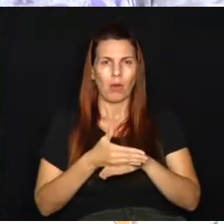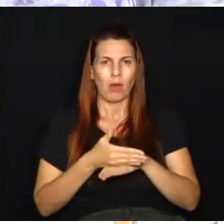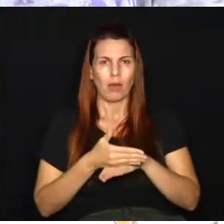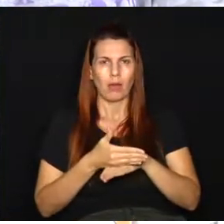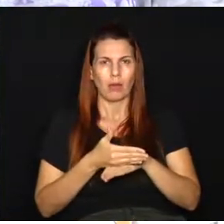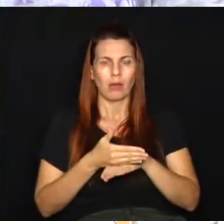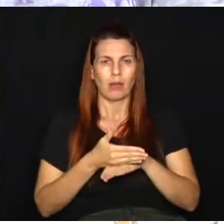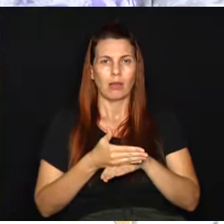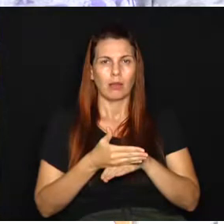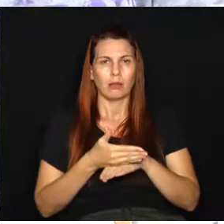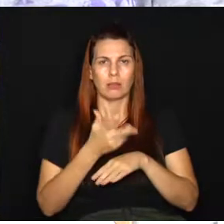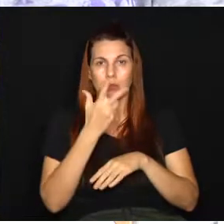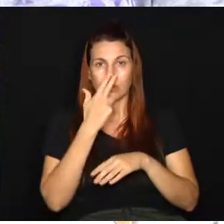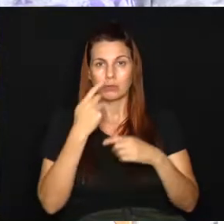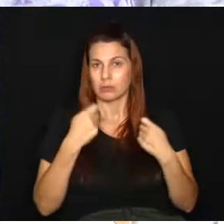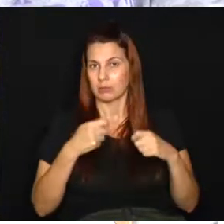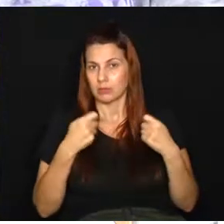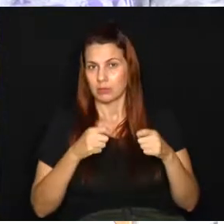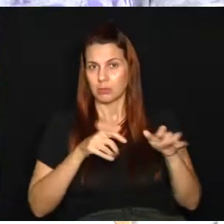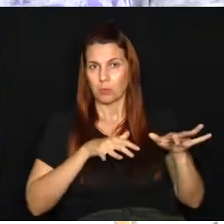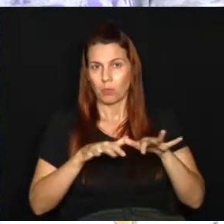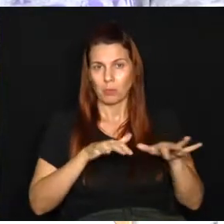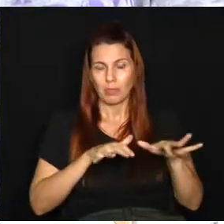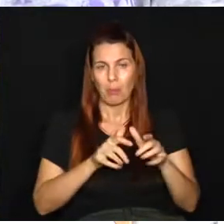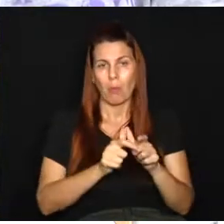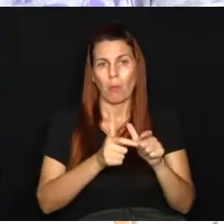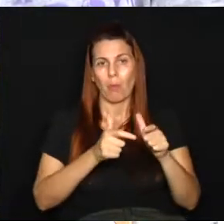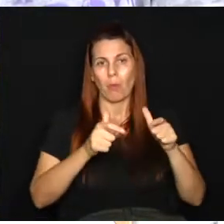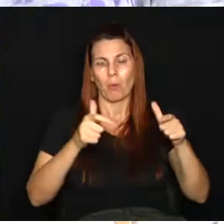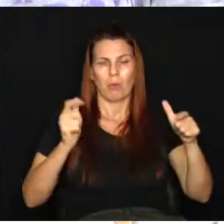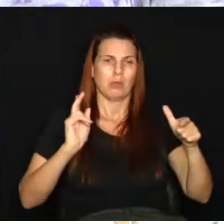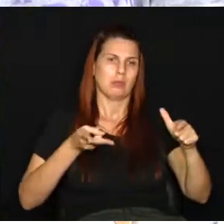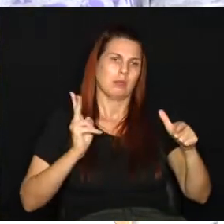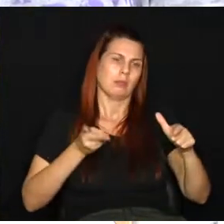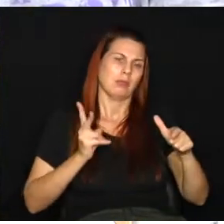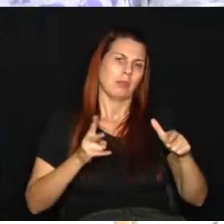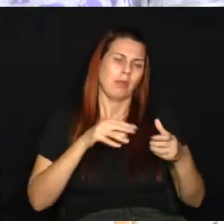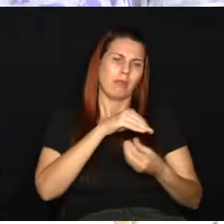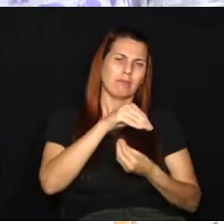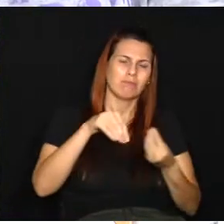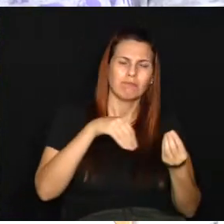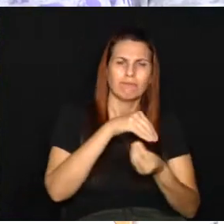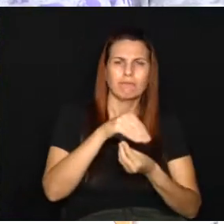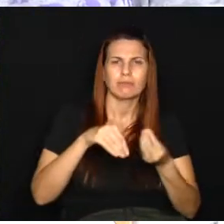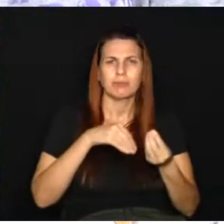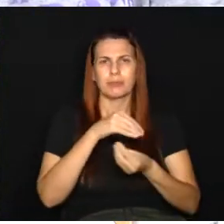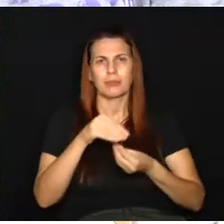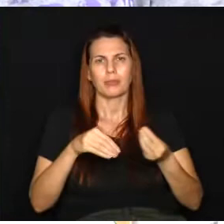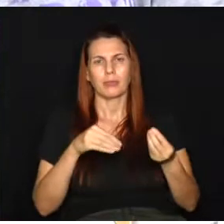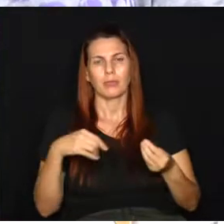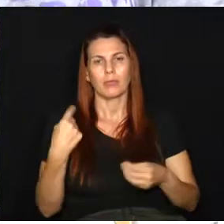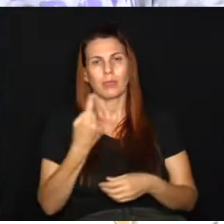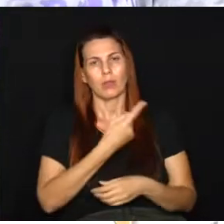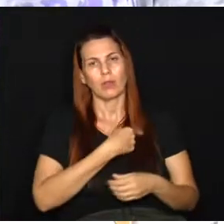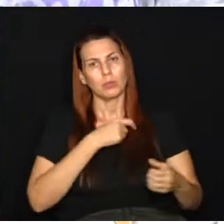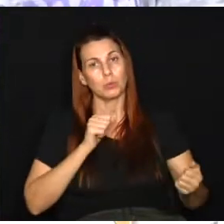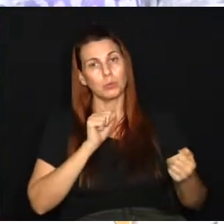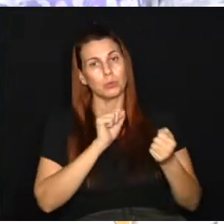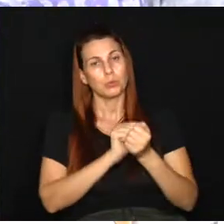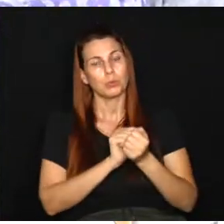o que a gente precisa se articular para que sejam cada vez maiores e a gente possa estar cada vez mais envolvidas, né? A gente estava junto na